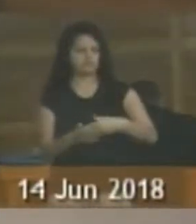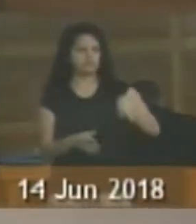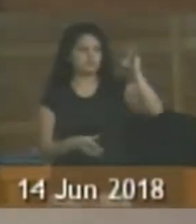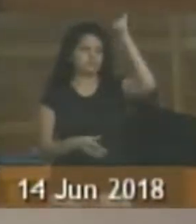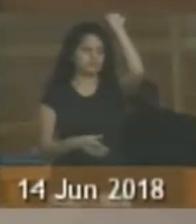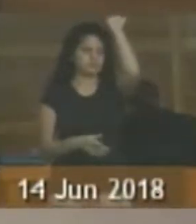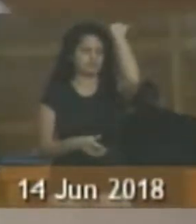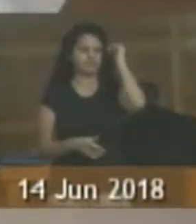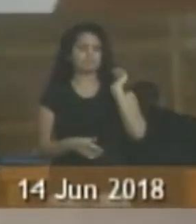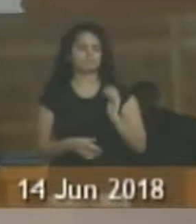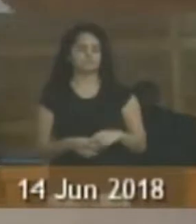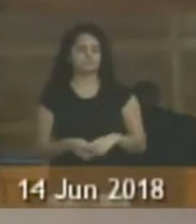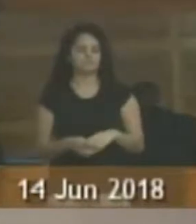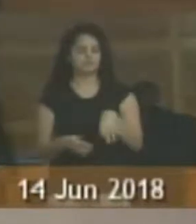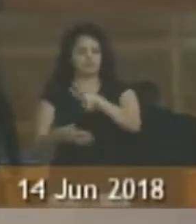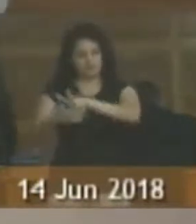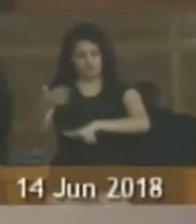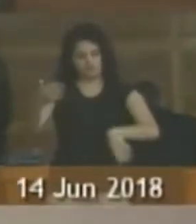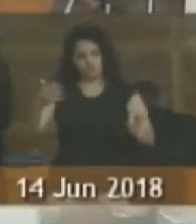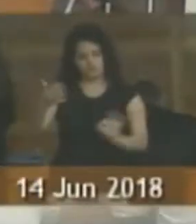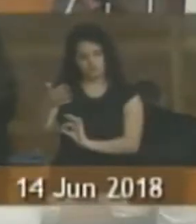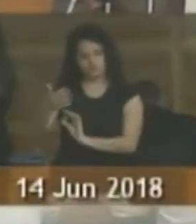segundo secretário, subscrevo e assino.